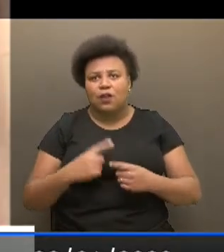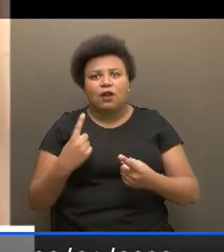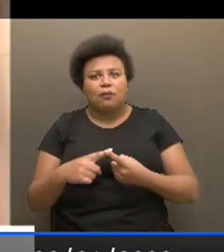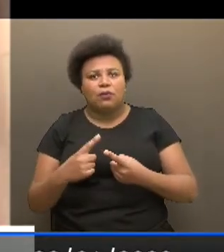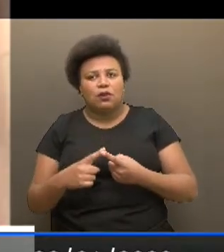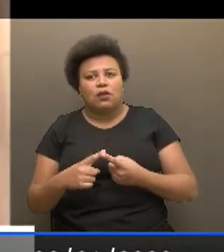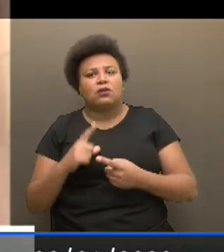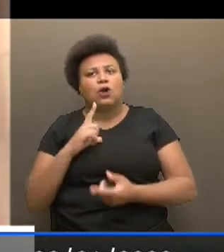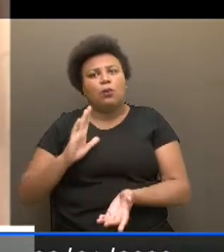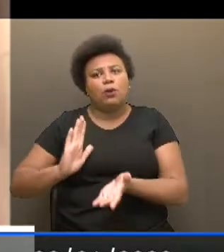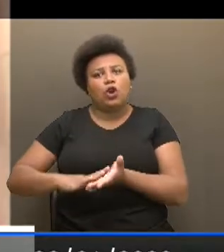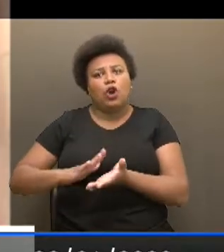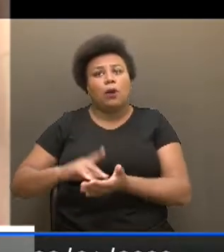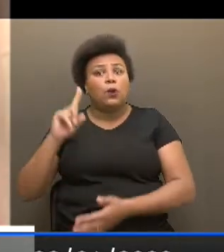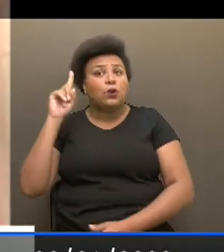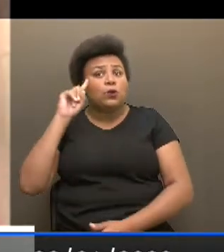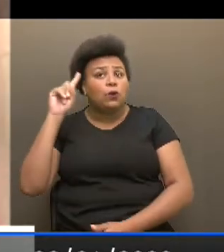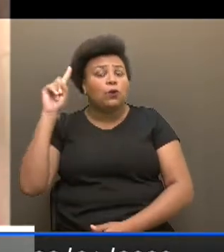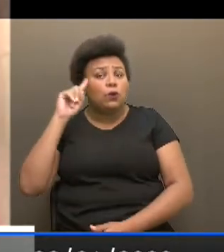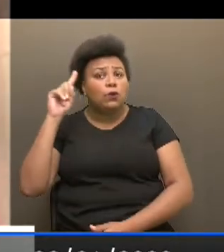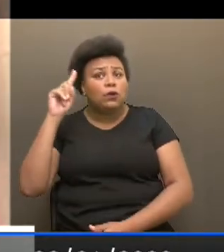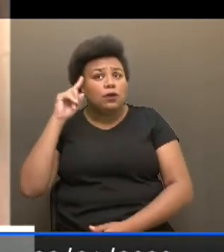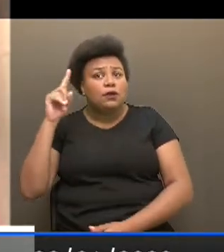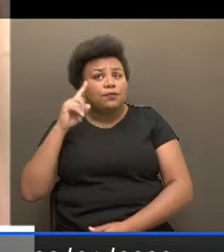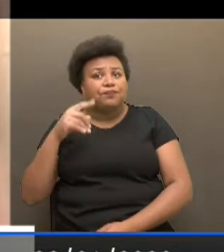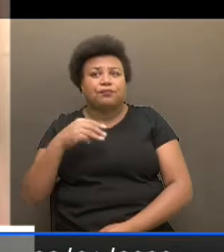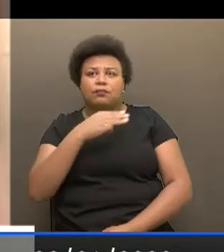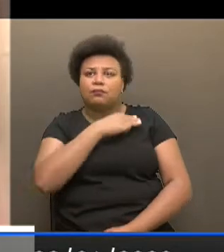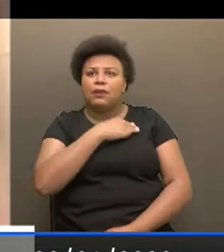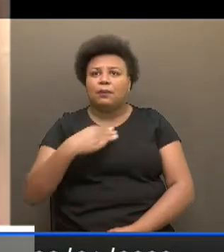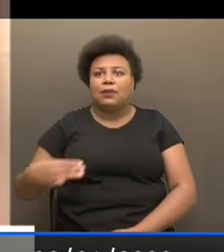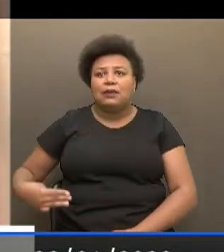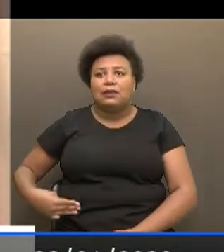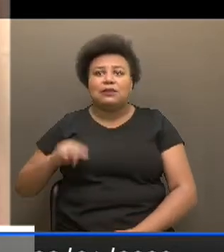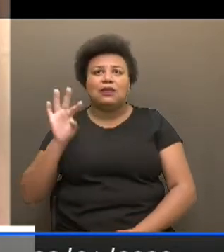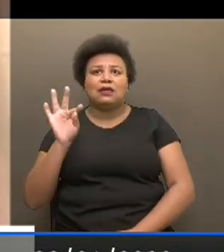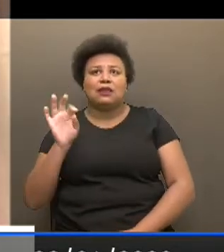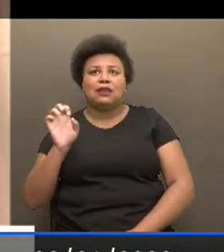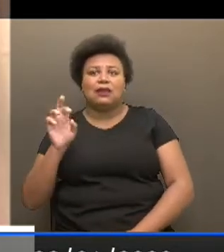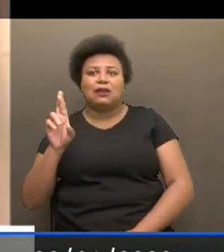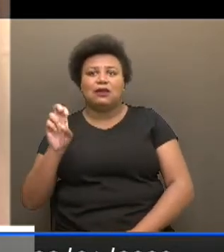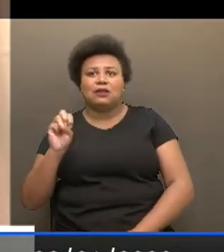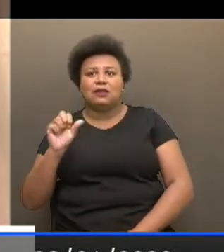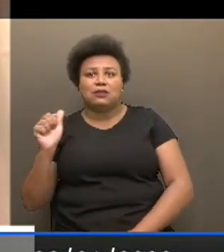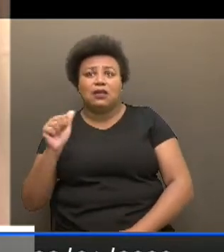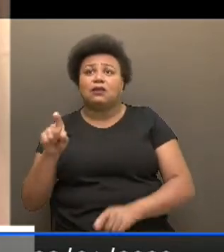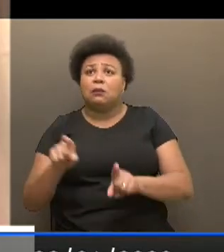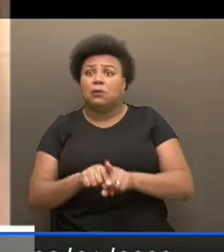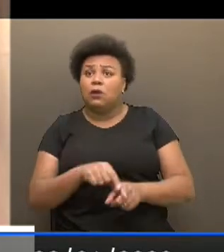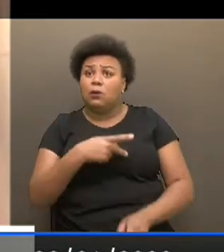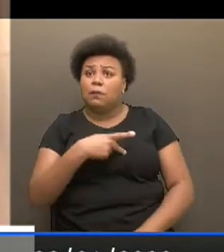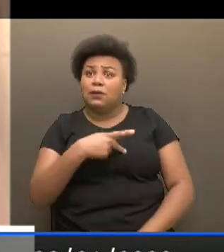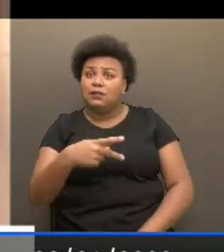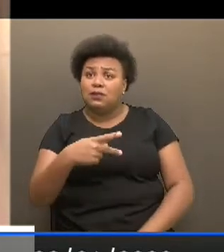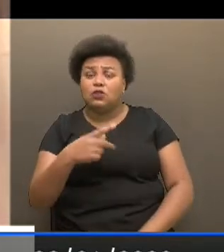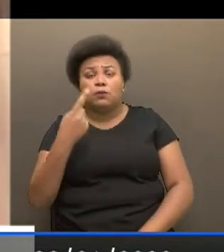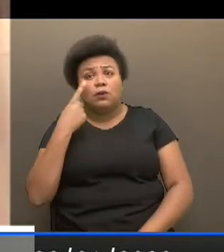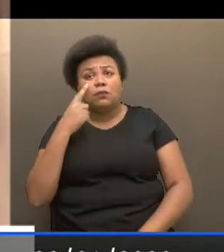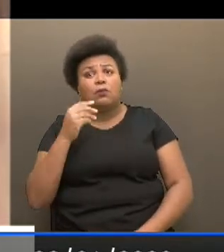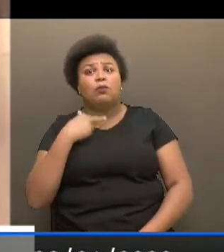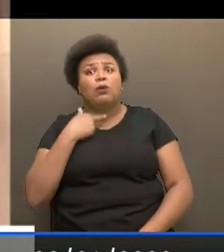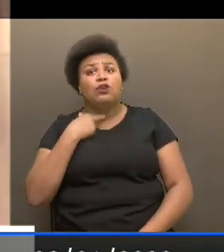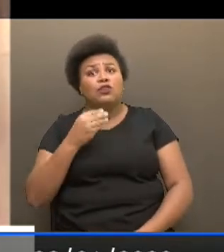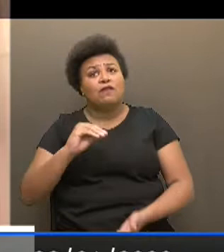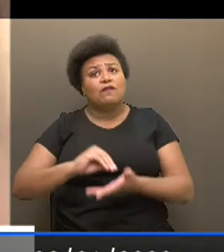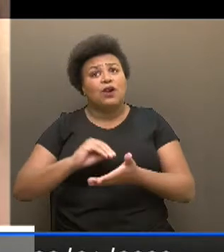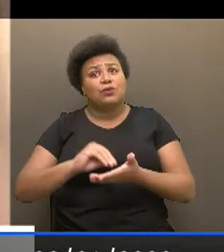eu estou sendo cobrado diariamente pela ministra Tereza Cristina, pelo próprio presidente, para ver se não há falta de alimentos